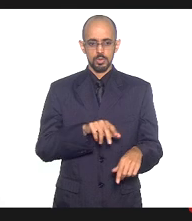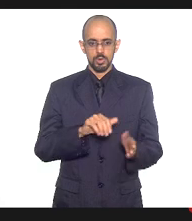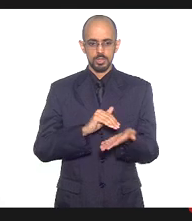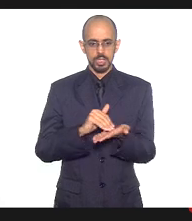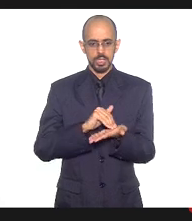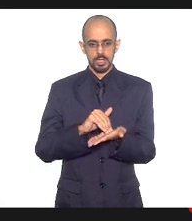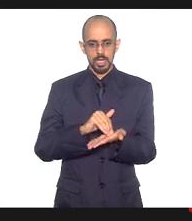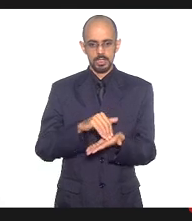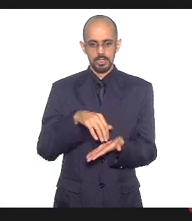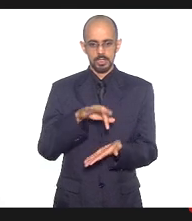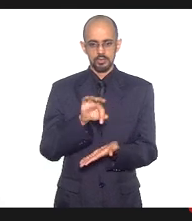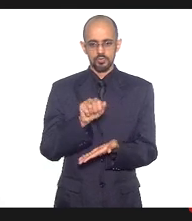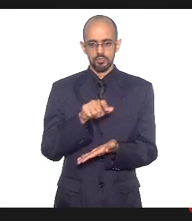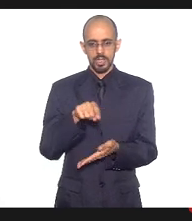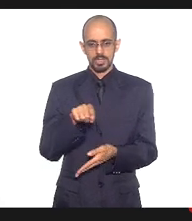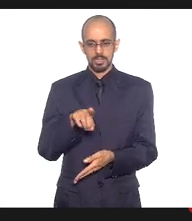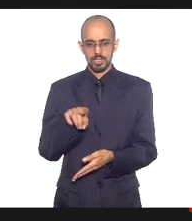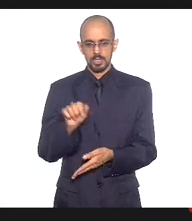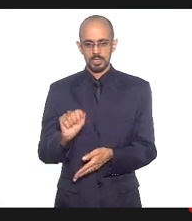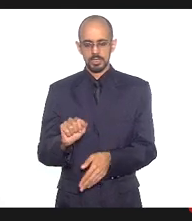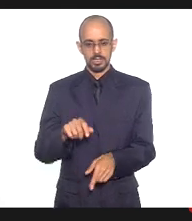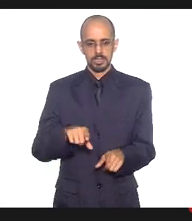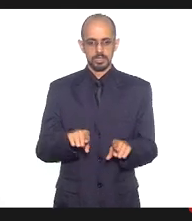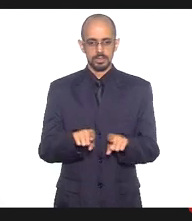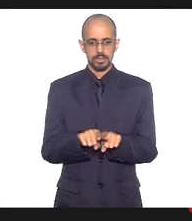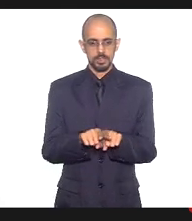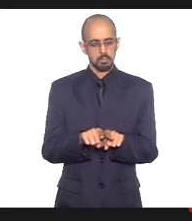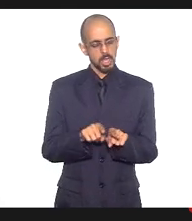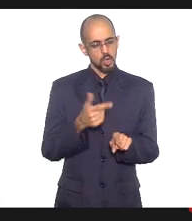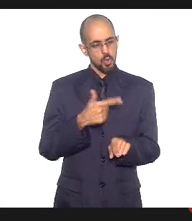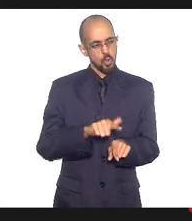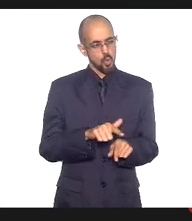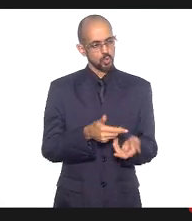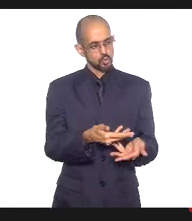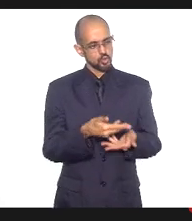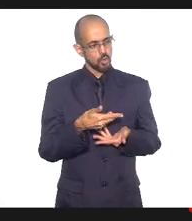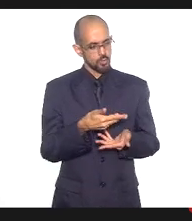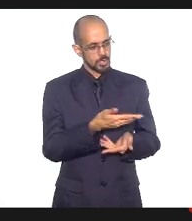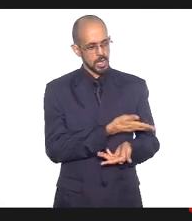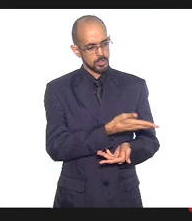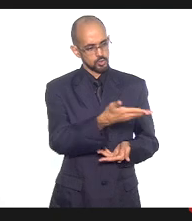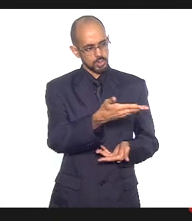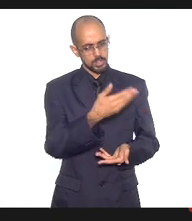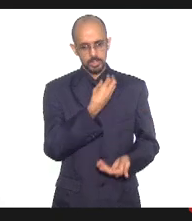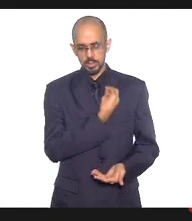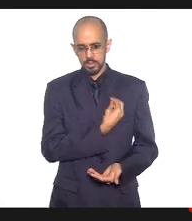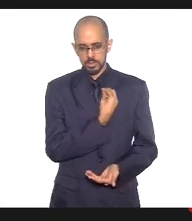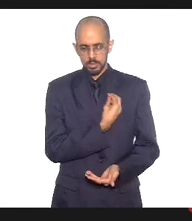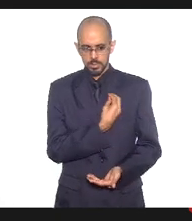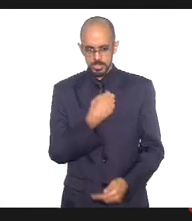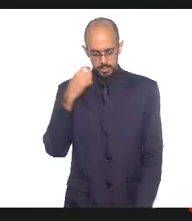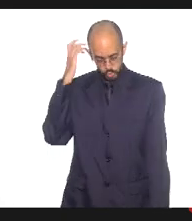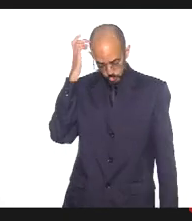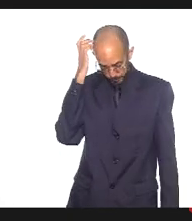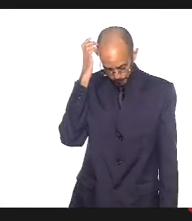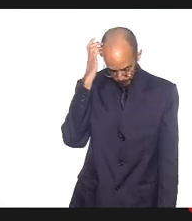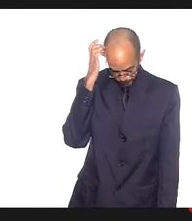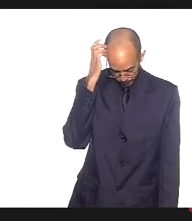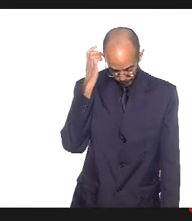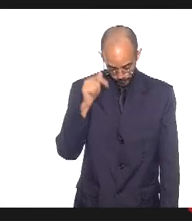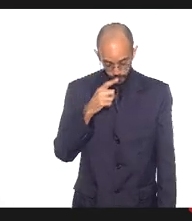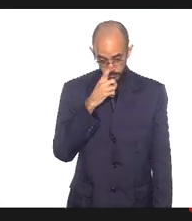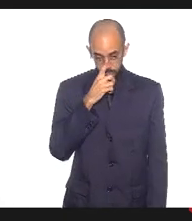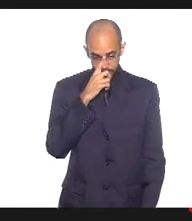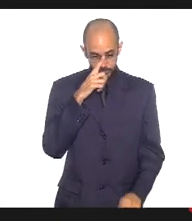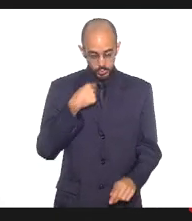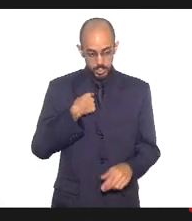Estado da Fazenda do Rio de Janeiro, e demais convidados eventualmente aí presentes nessa sessão. Vou tomar ainda